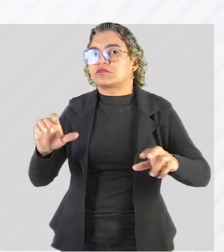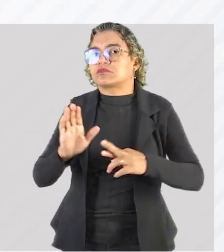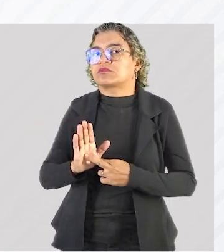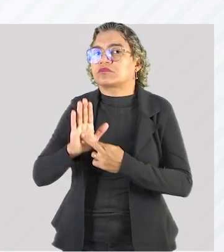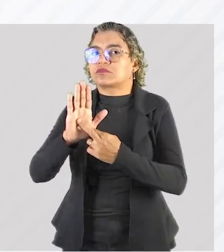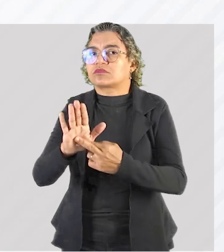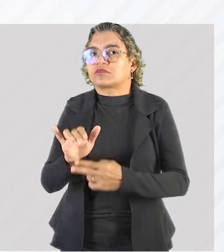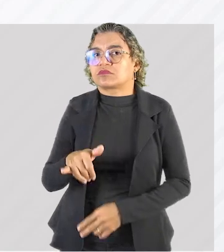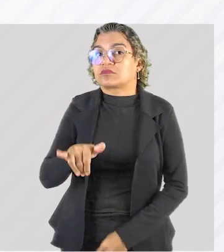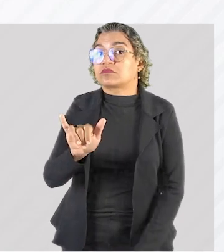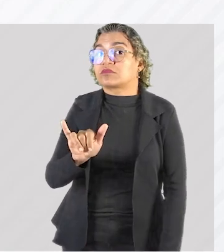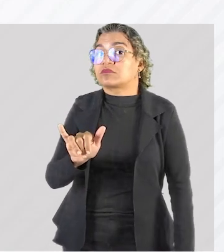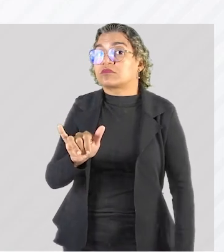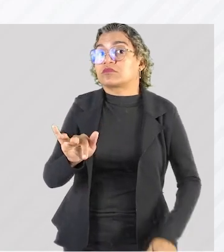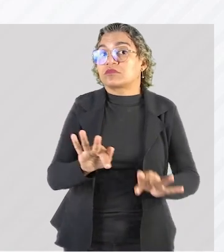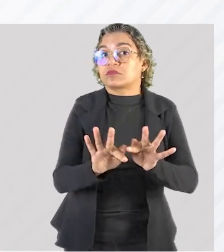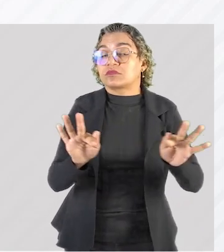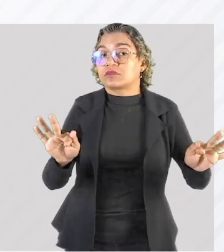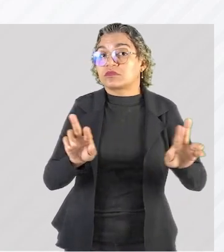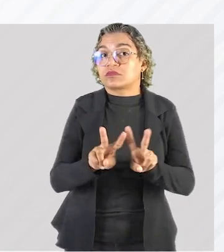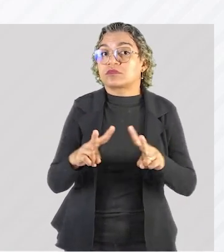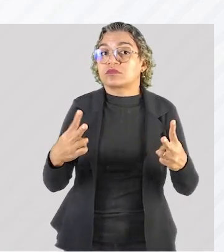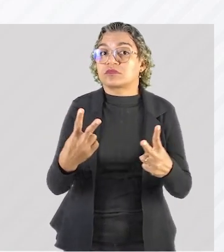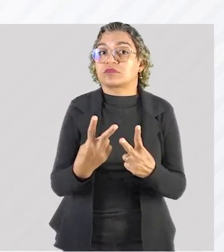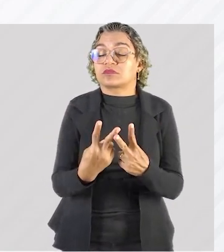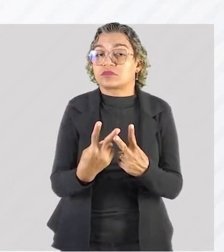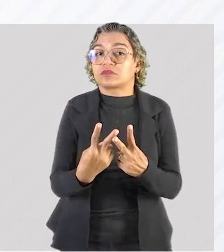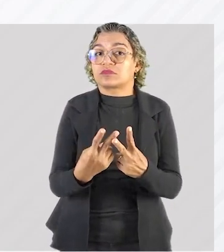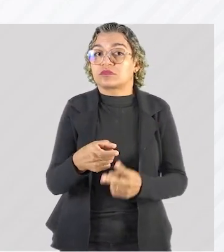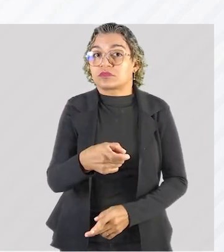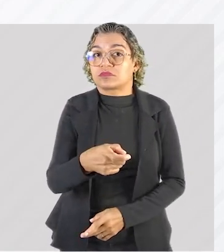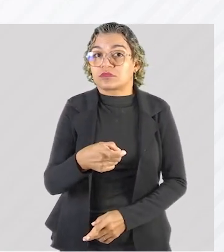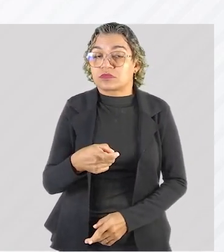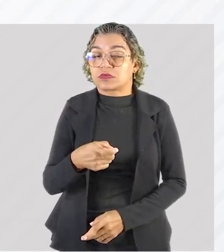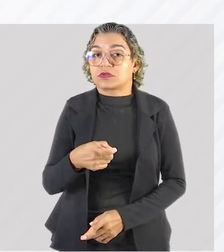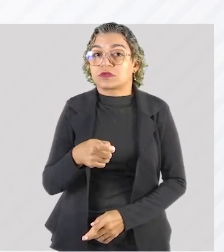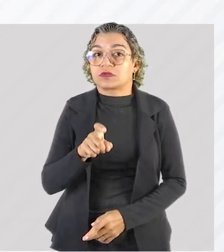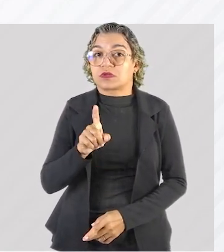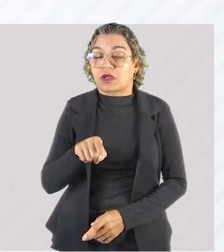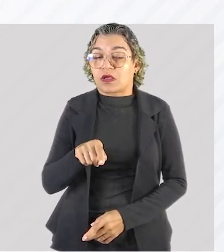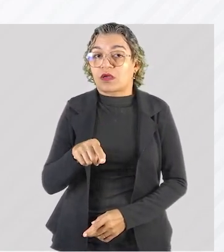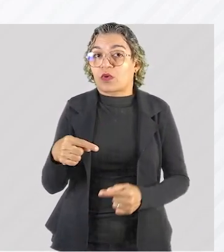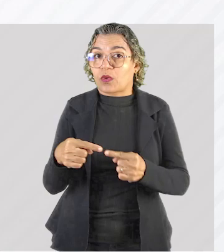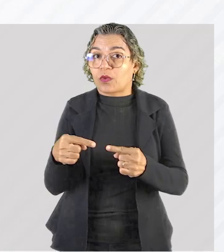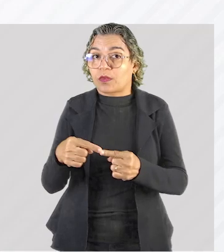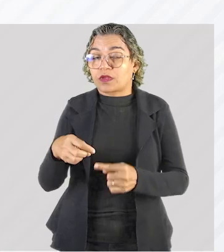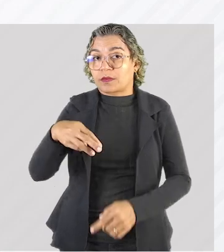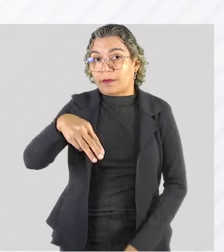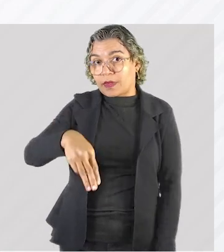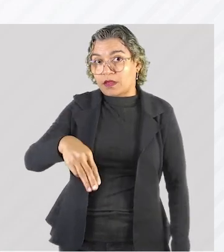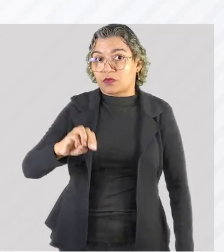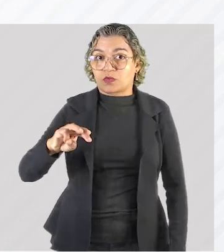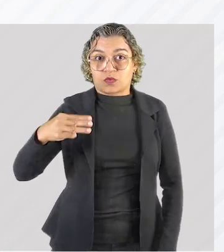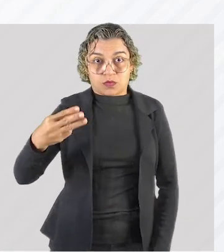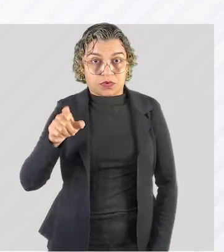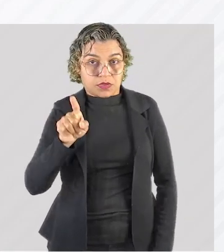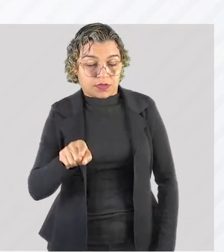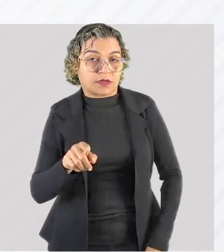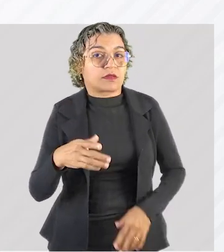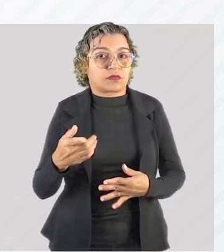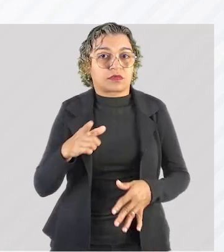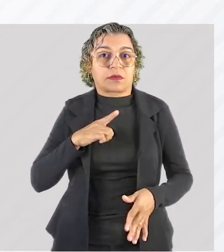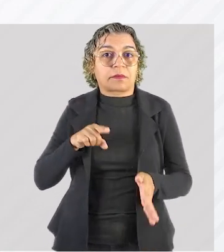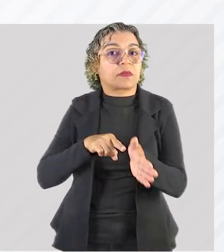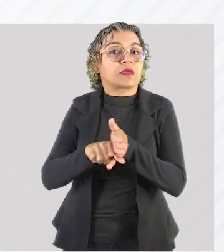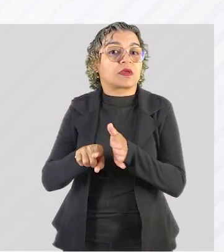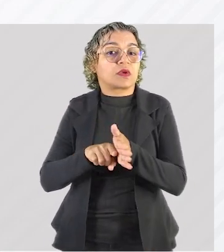preço Y em função do volume X em metro cúbico é... Olha, turma, mais uma questão